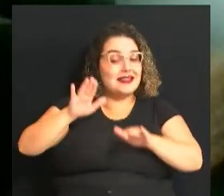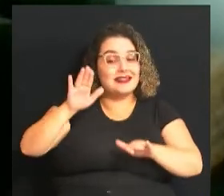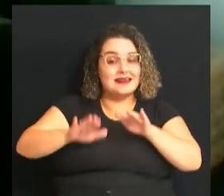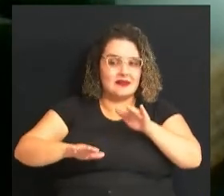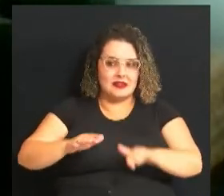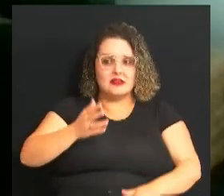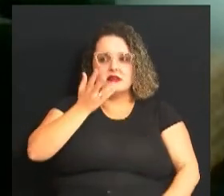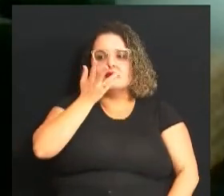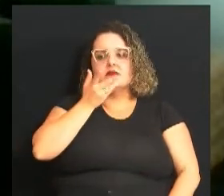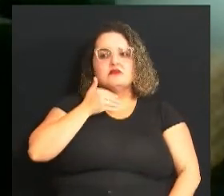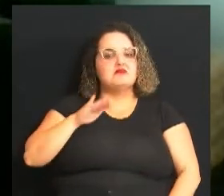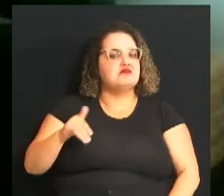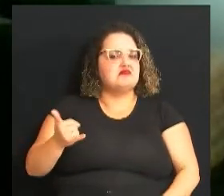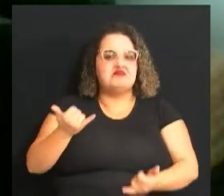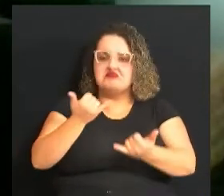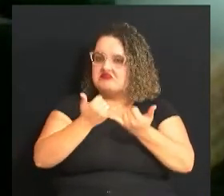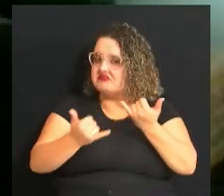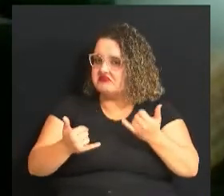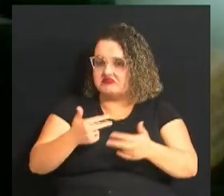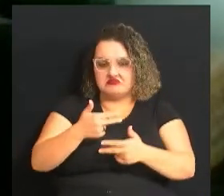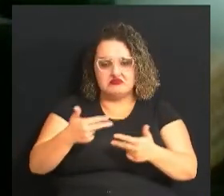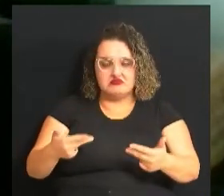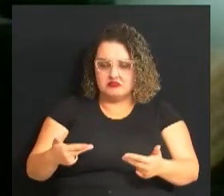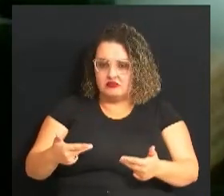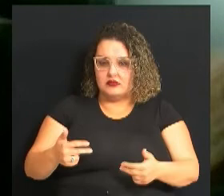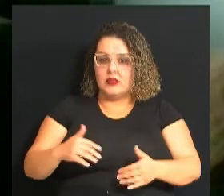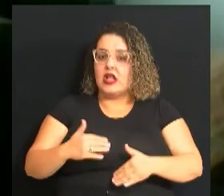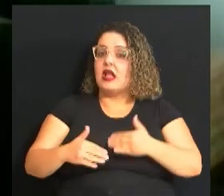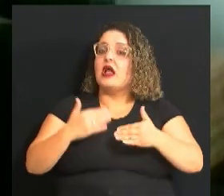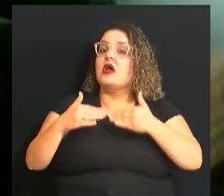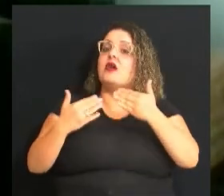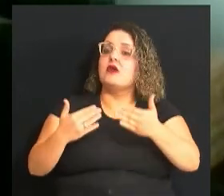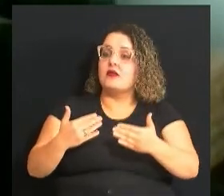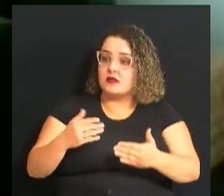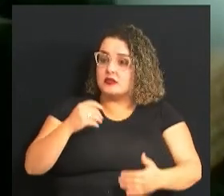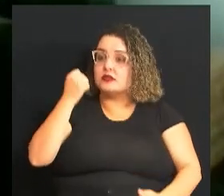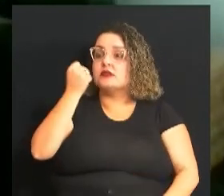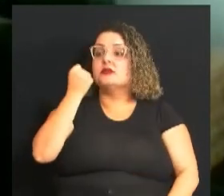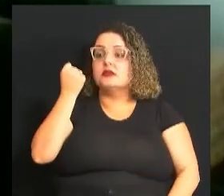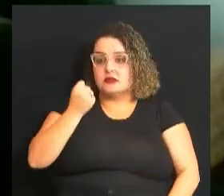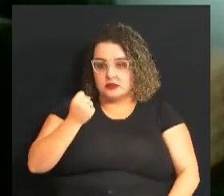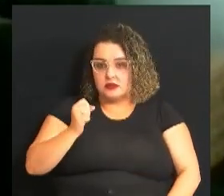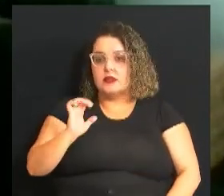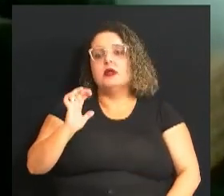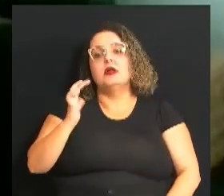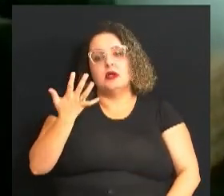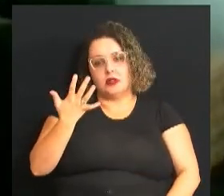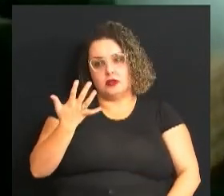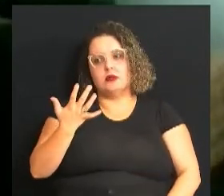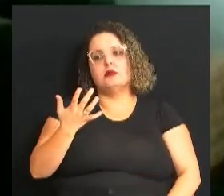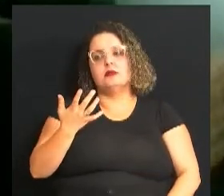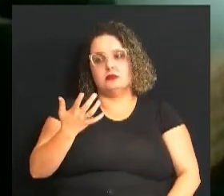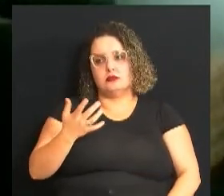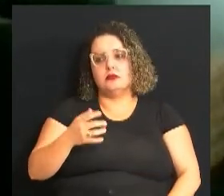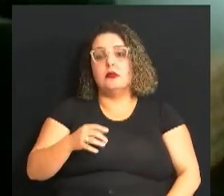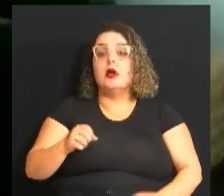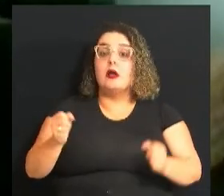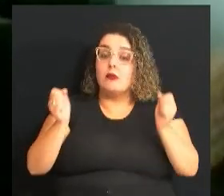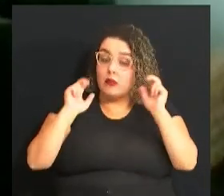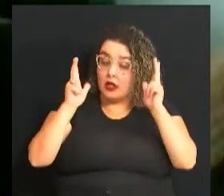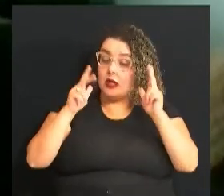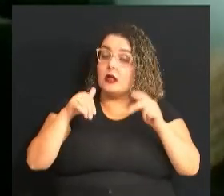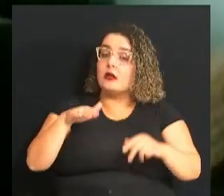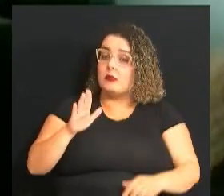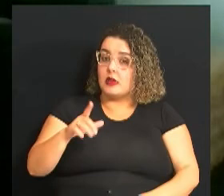acontece em metade dos casos, mas na evolução dos casos graves acontece. Então, é uma atenção a mais que a gente tem que